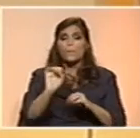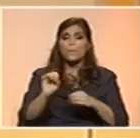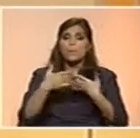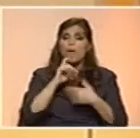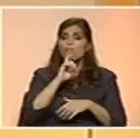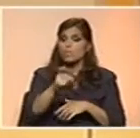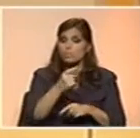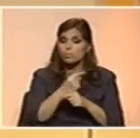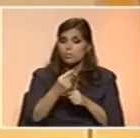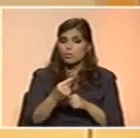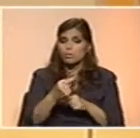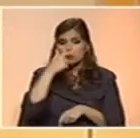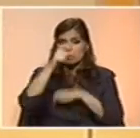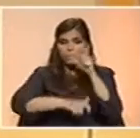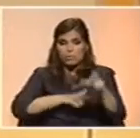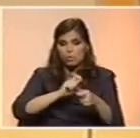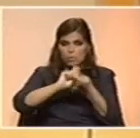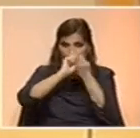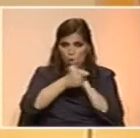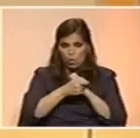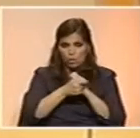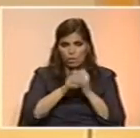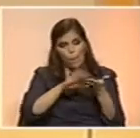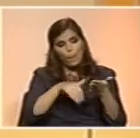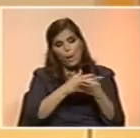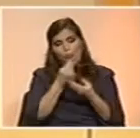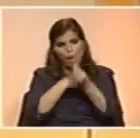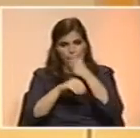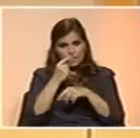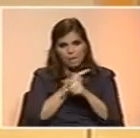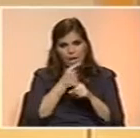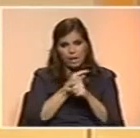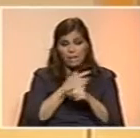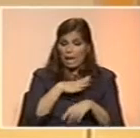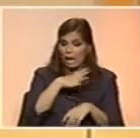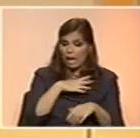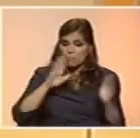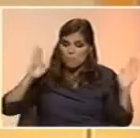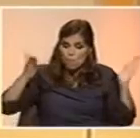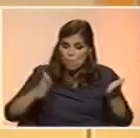Porquê? Porque são as pessoas que vão fazer esta mudança de plano alimentar com uma estratégia de perda de peso,